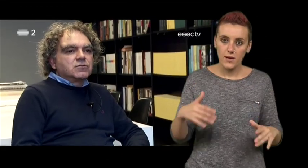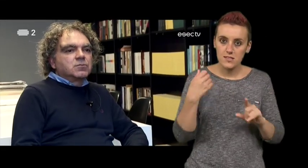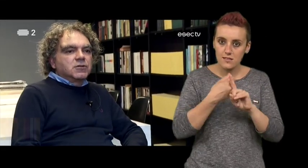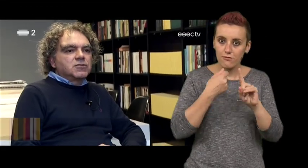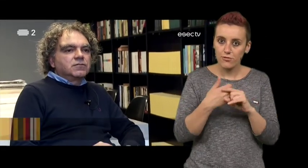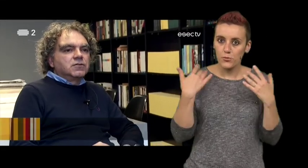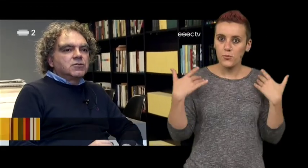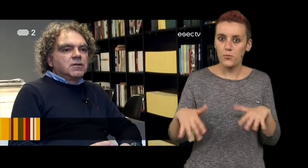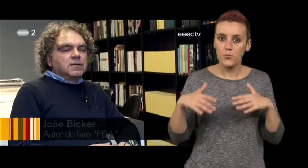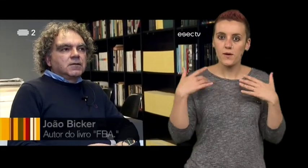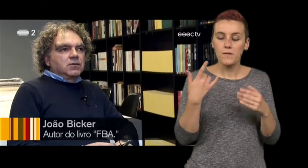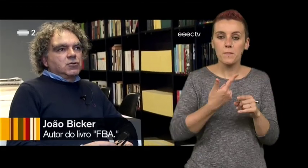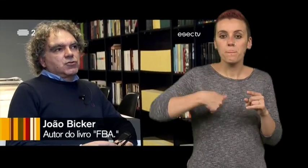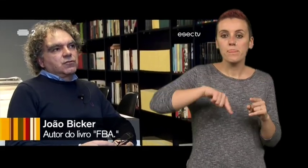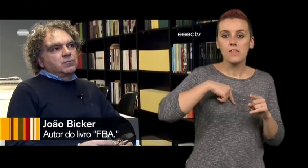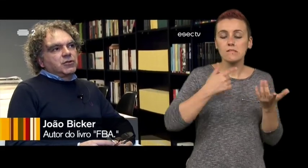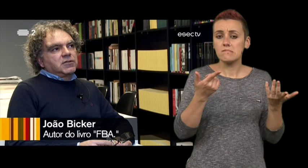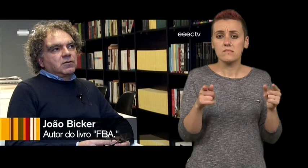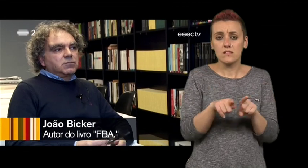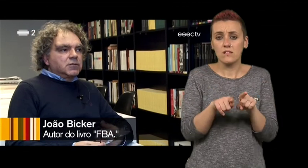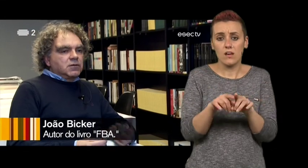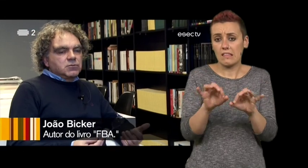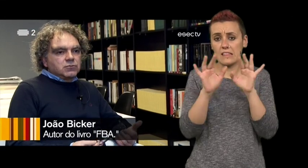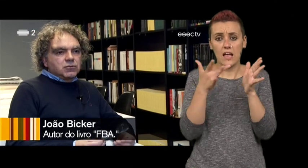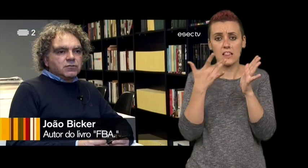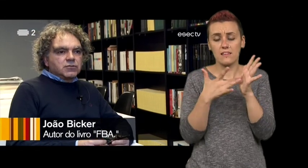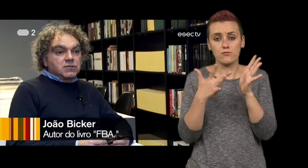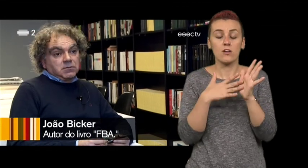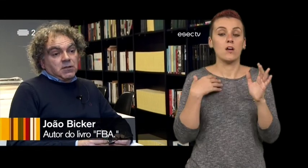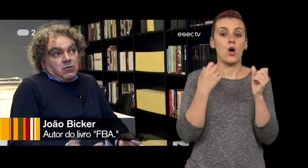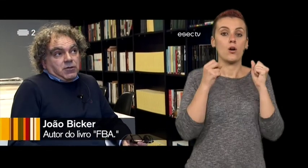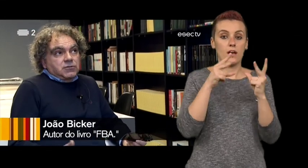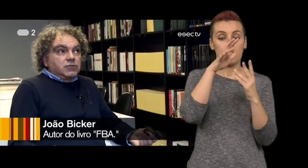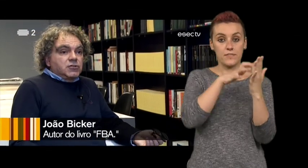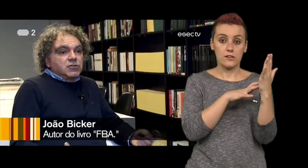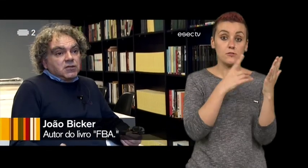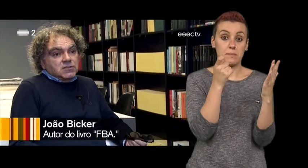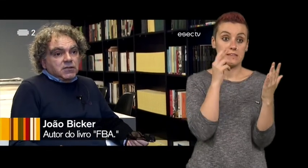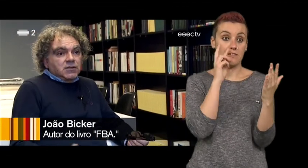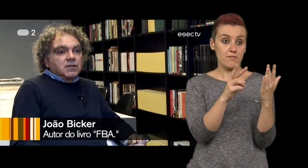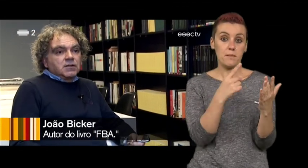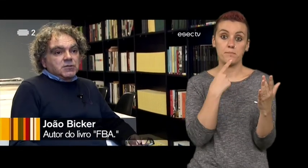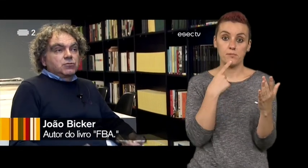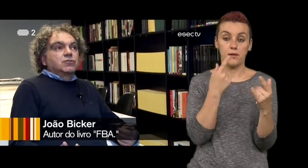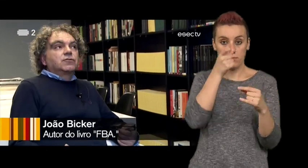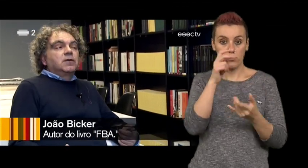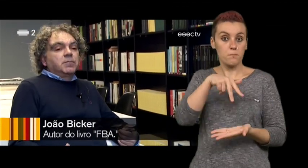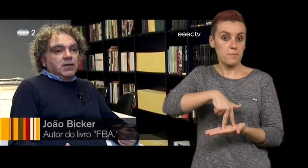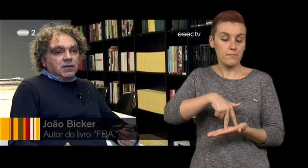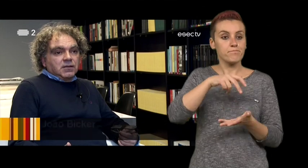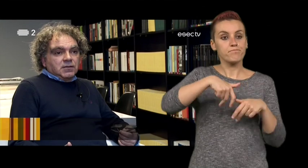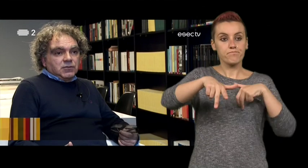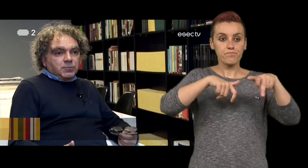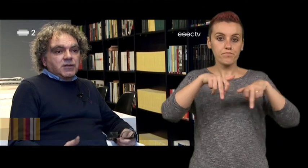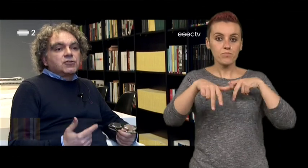talvez um dos maiores desafios, que nós resolvemos tratar como tratamos os livros. E assim, ok, são textos que têm que se ler, mas as pessoas vão estar em